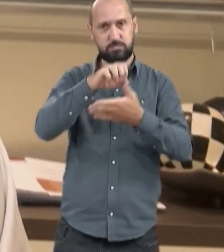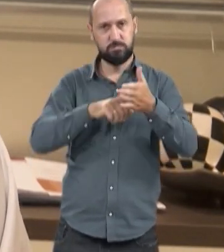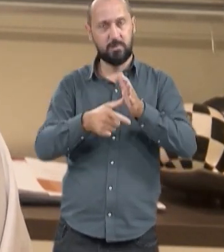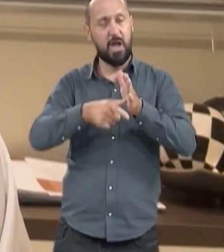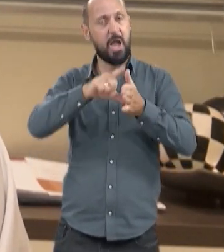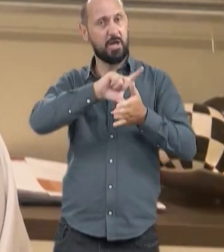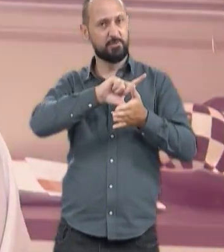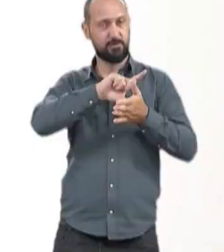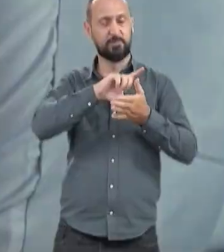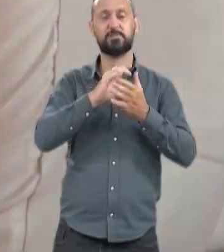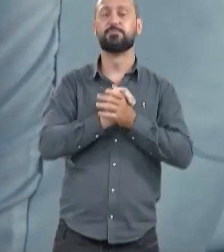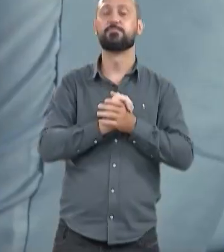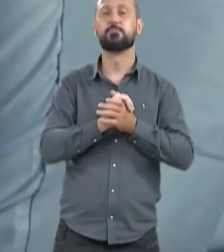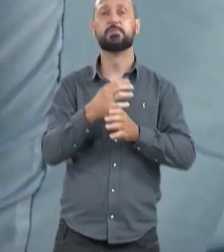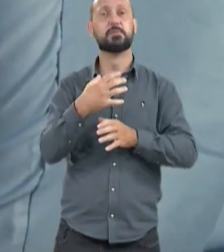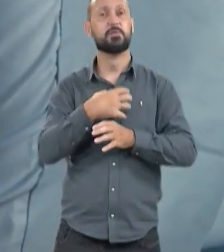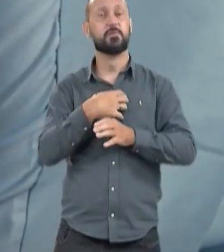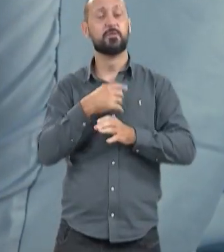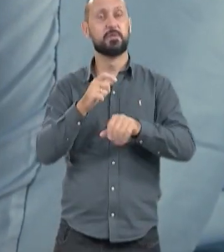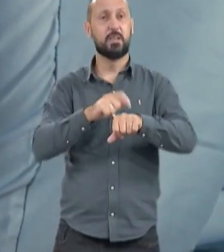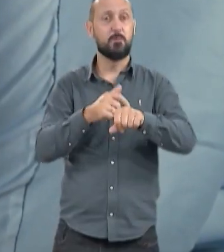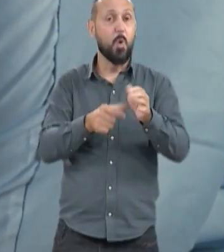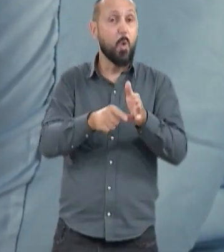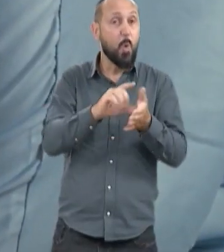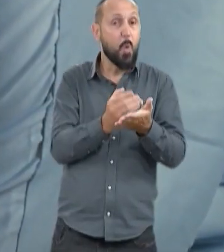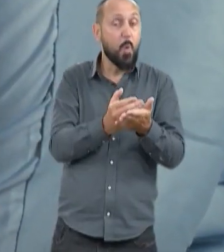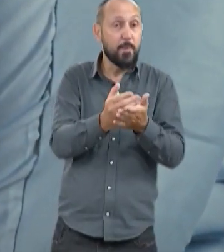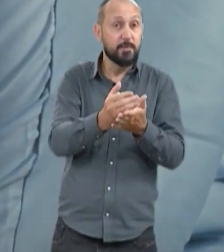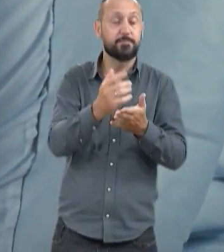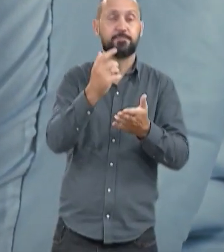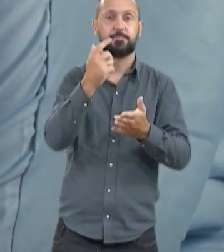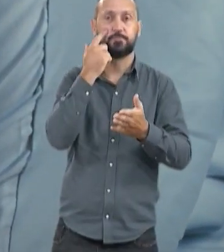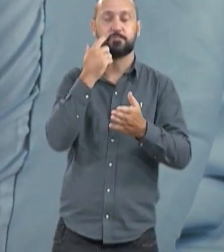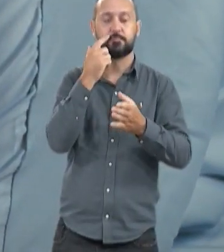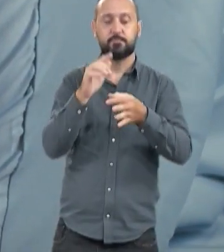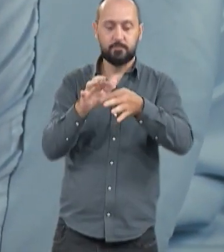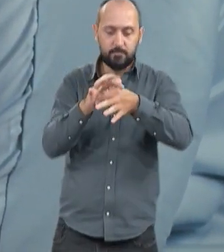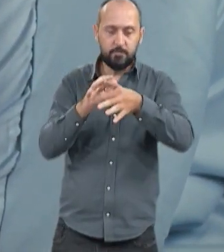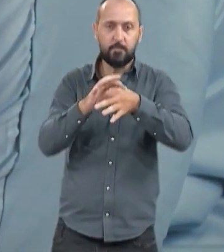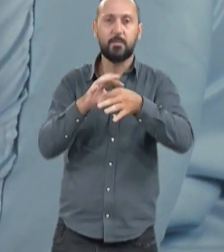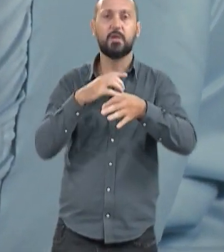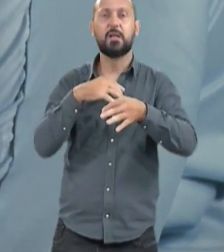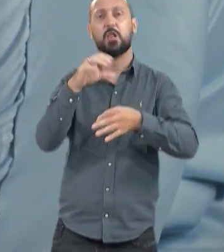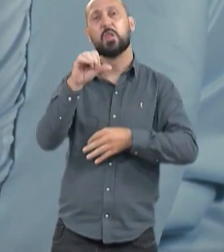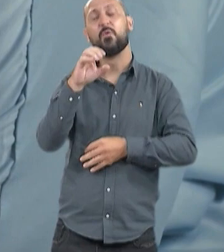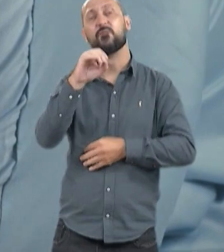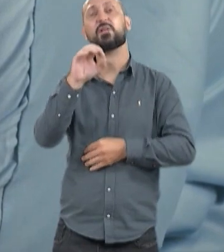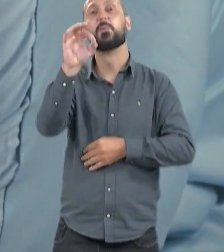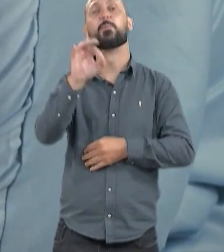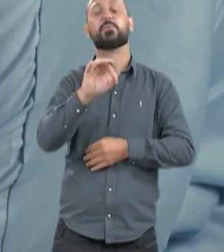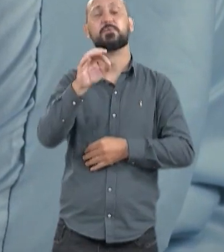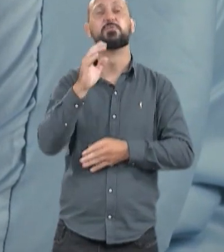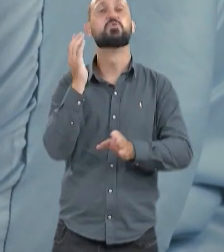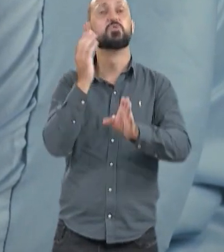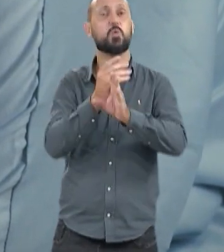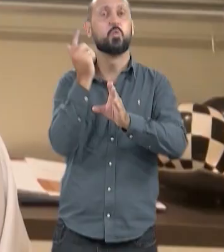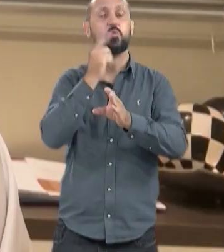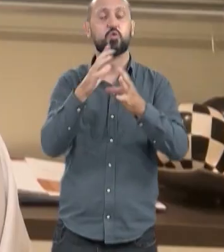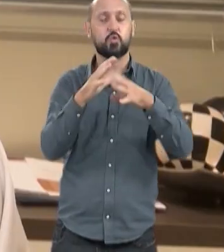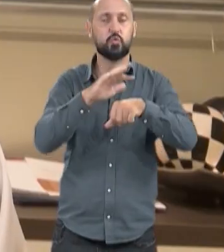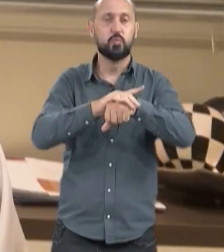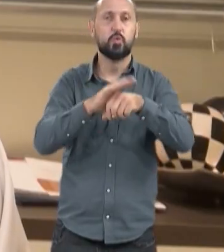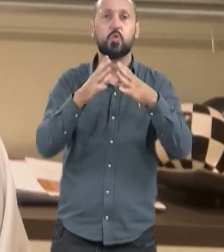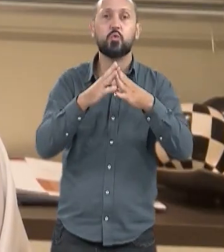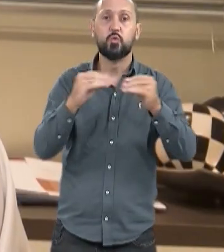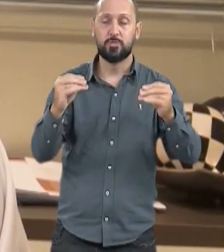de detecção precoce. Quando diagnosticado na fase inicial, o câncer de próstata pode chegar a 90% de chance de